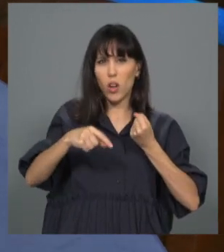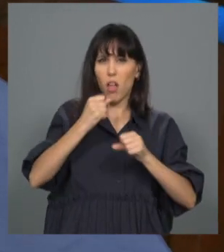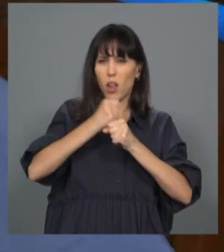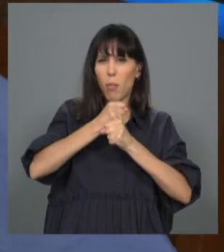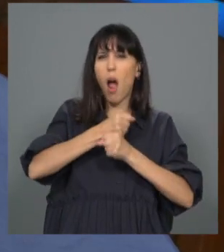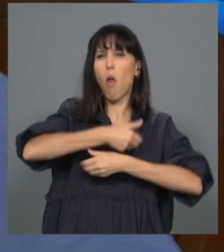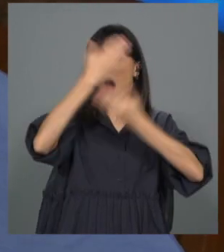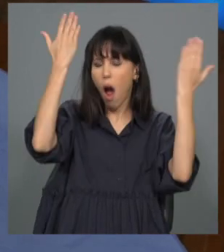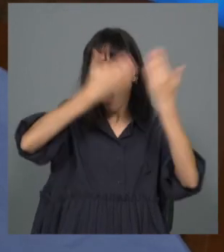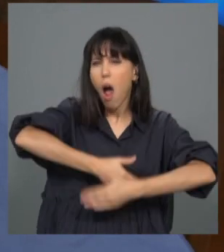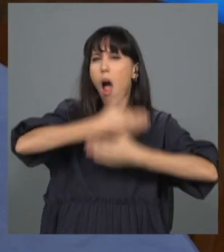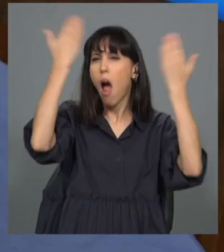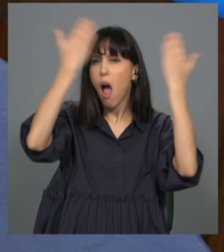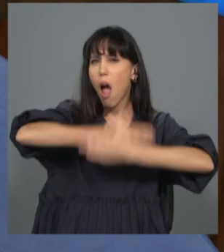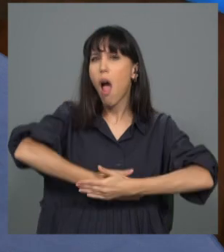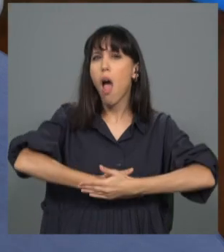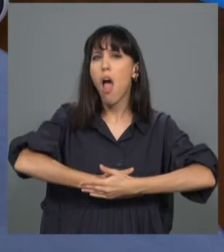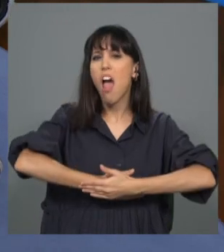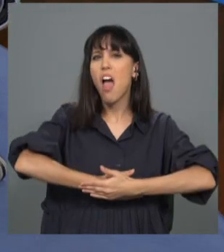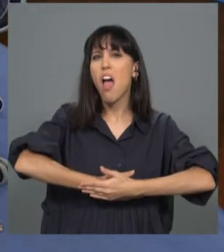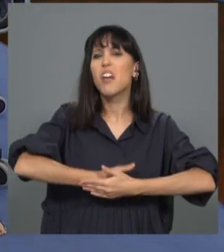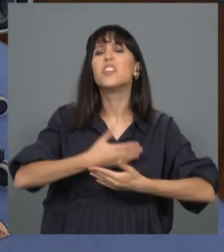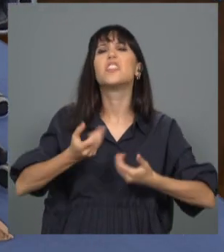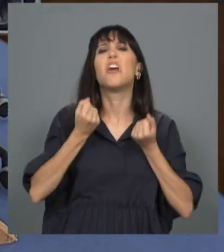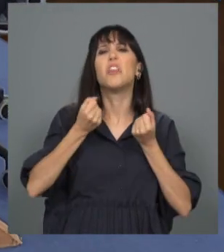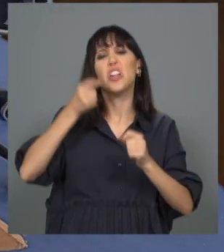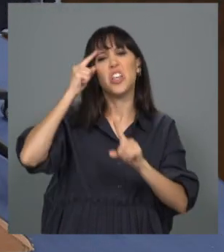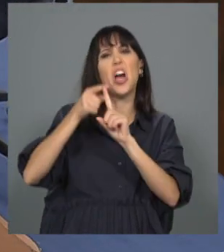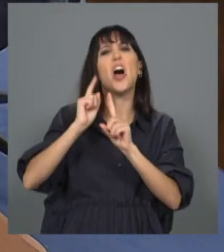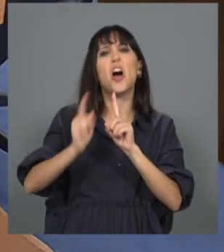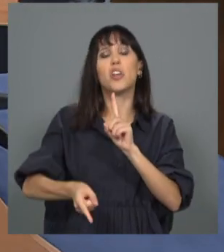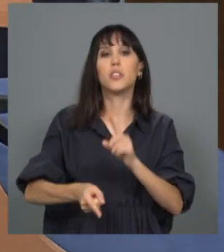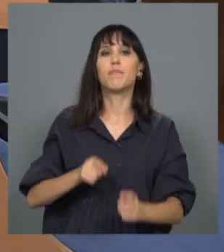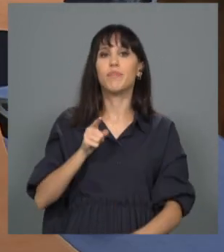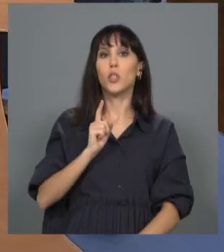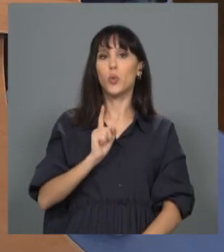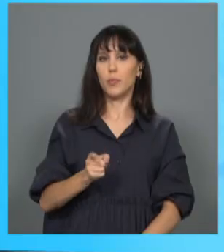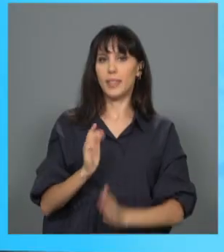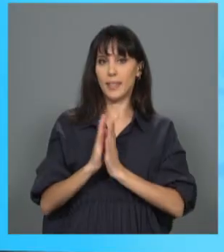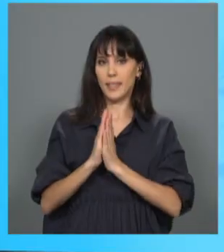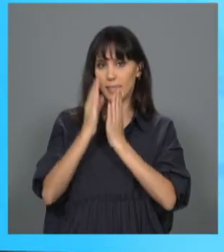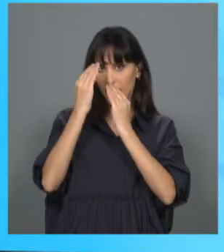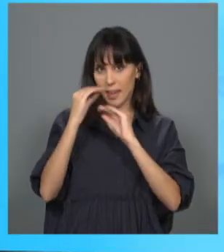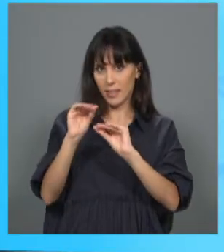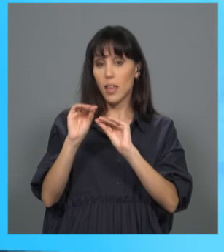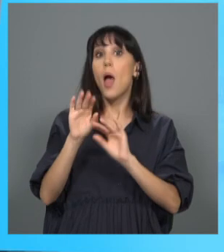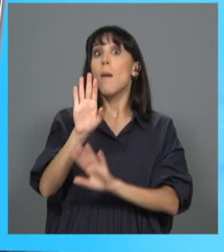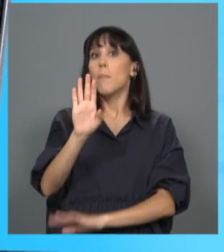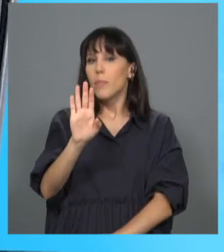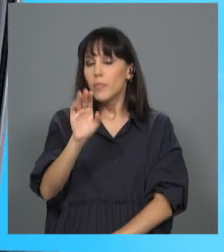sol? Para quê? E então aí começa a catequese, mas as pessoas ficam